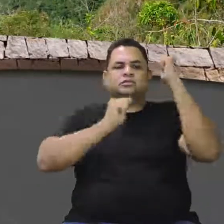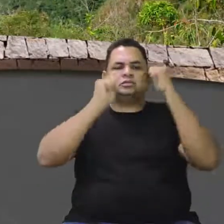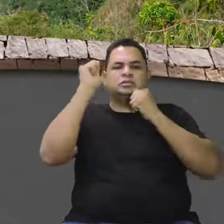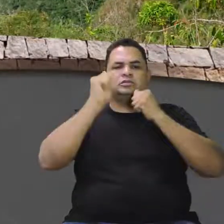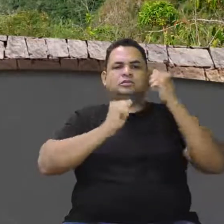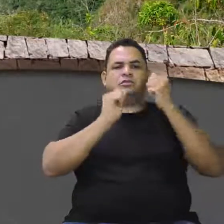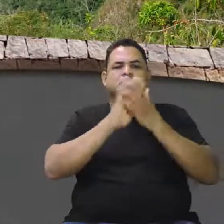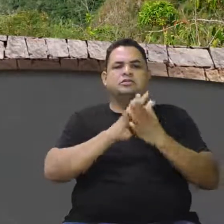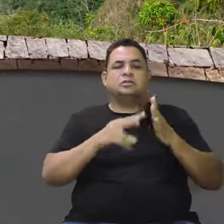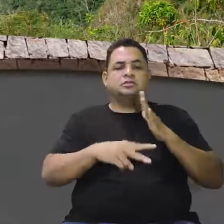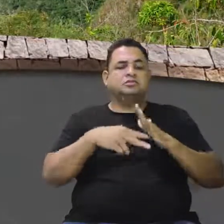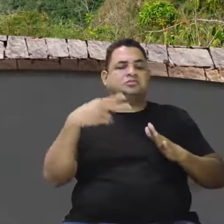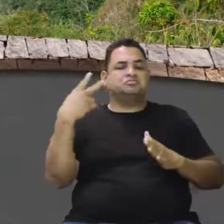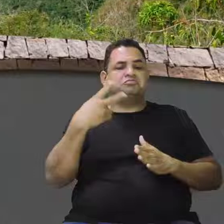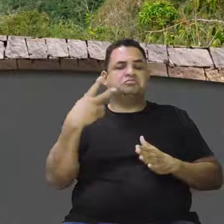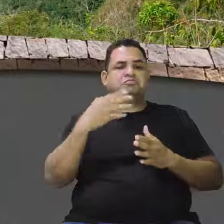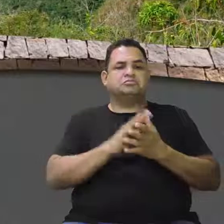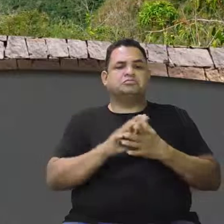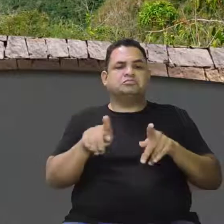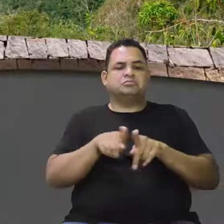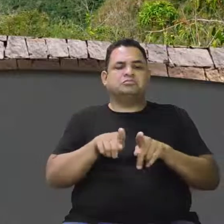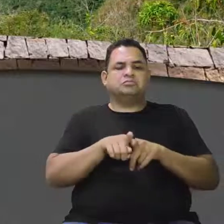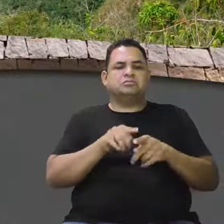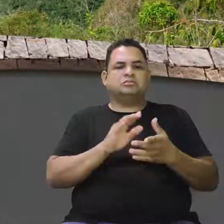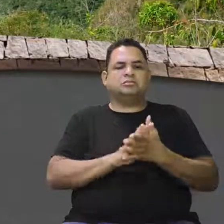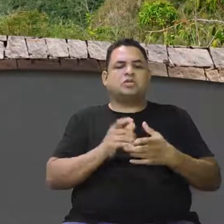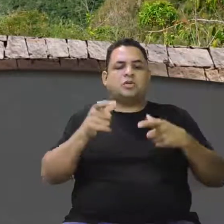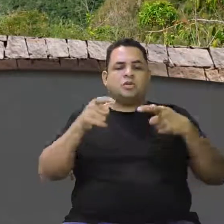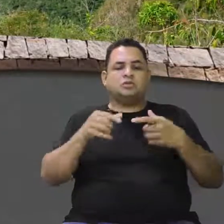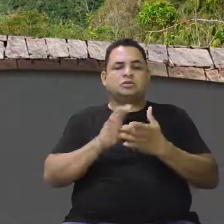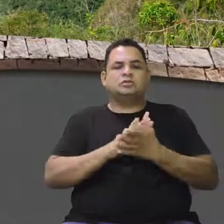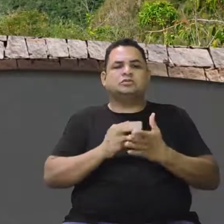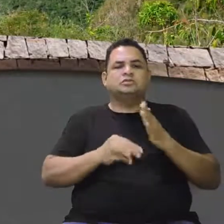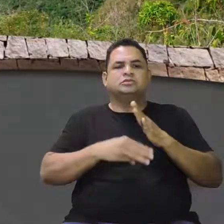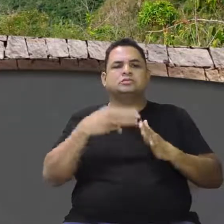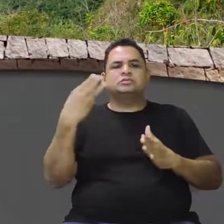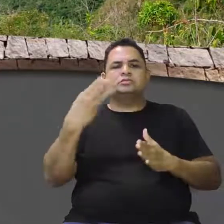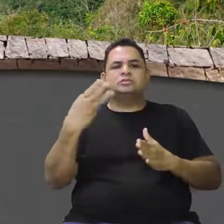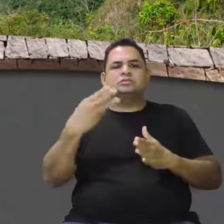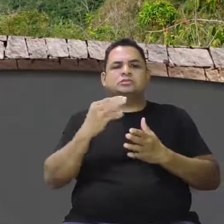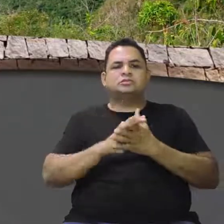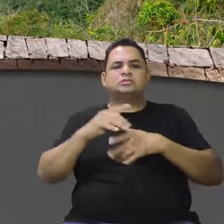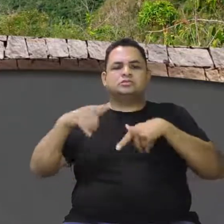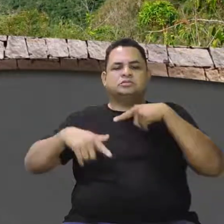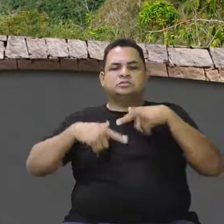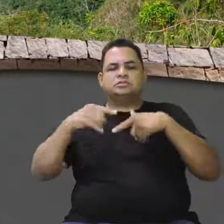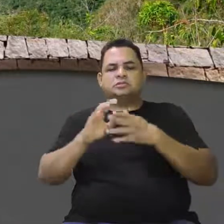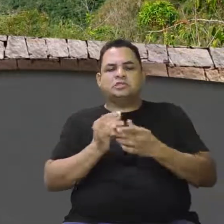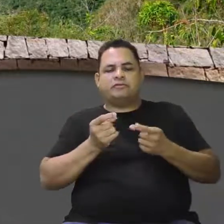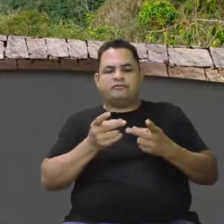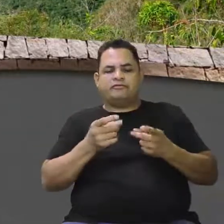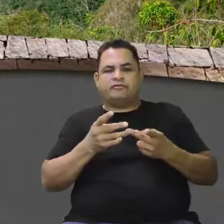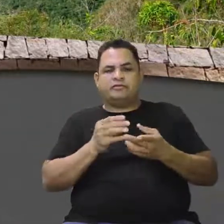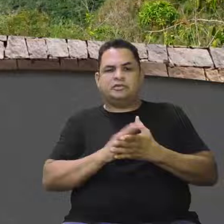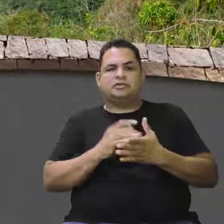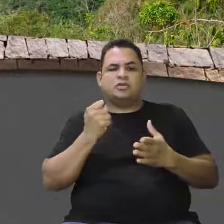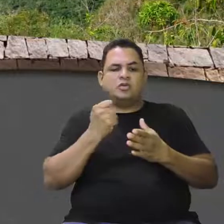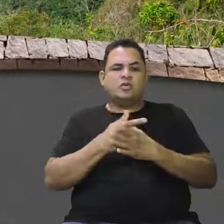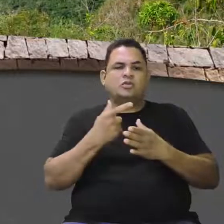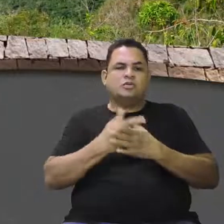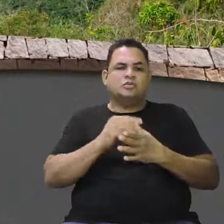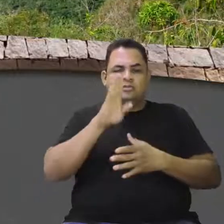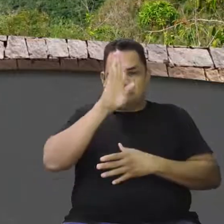que é o secundário, e também o setor terciário, que é o setor de serviços e comércio.